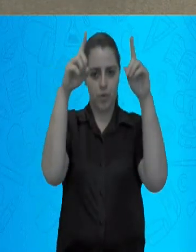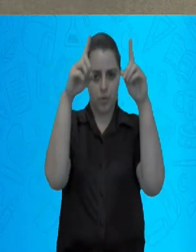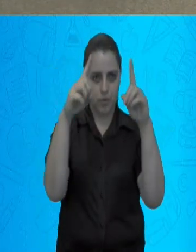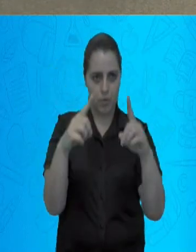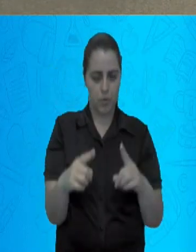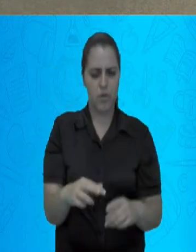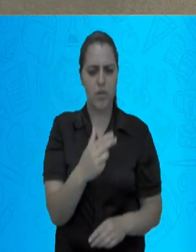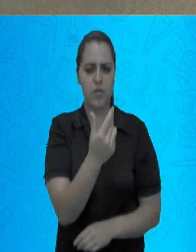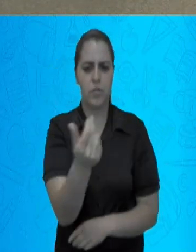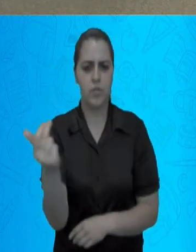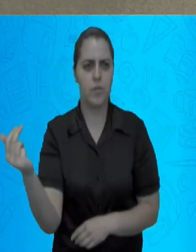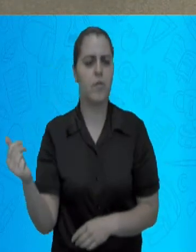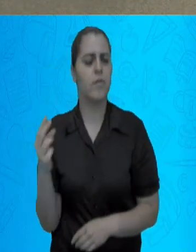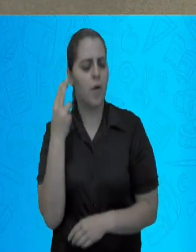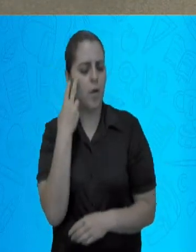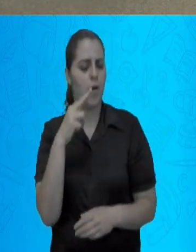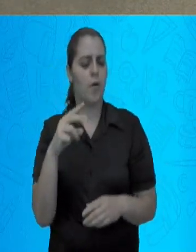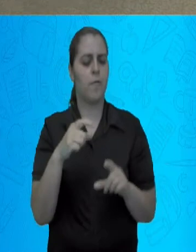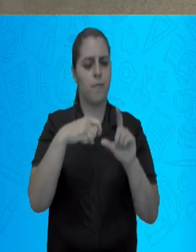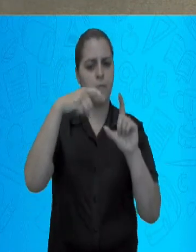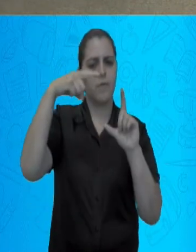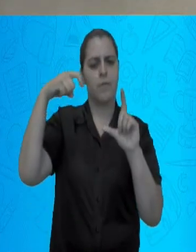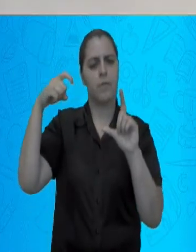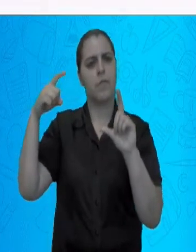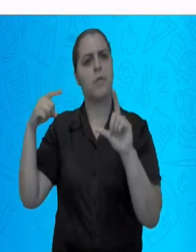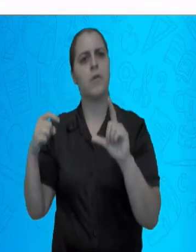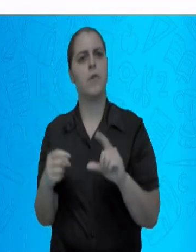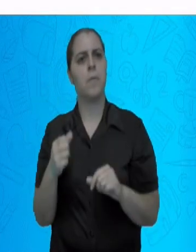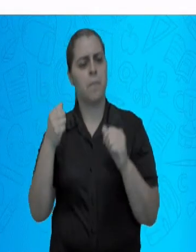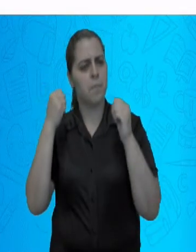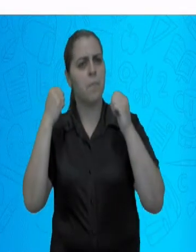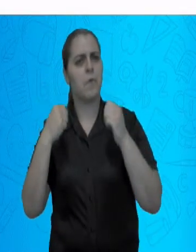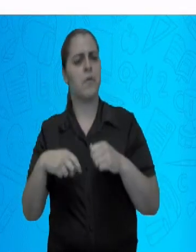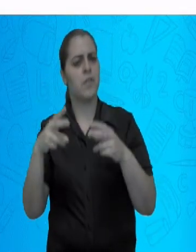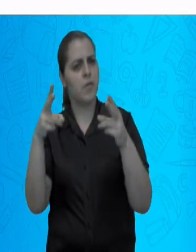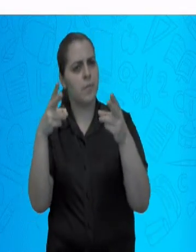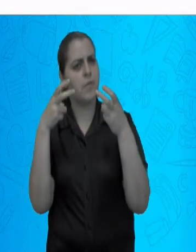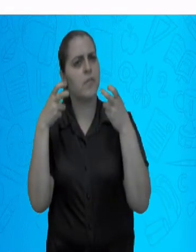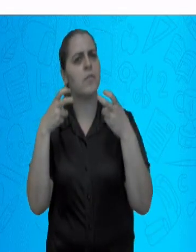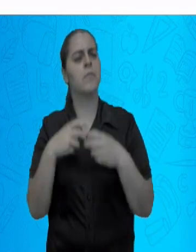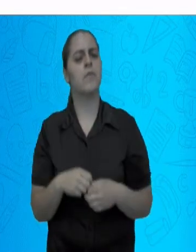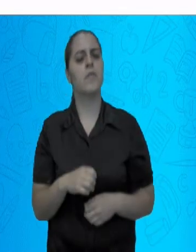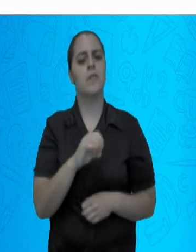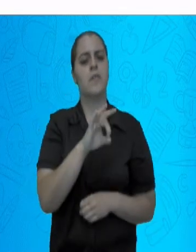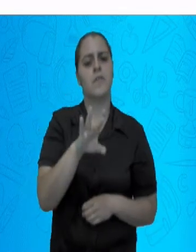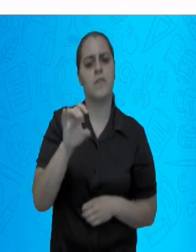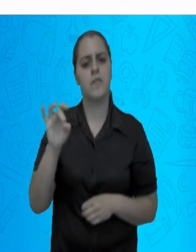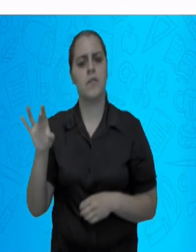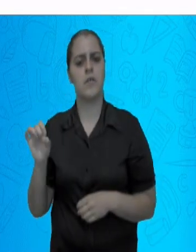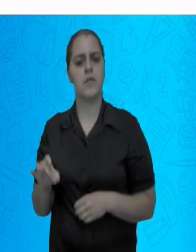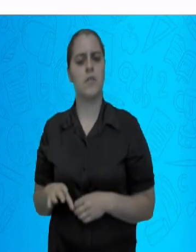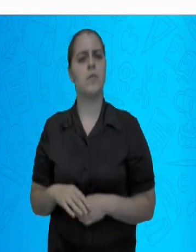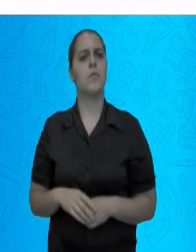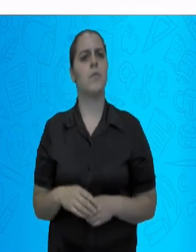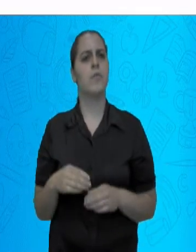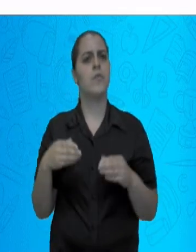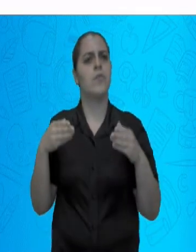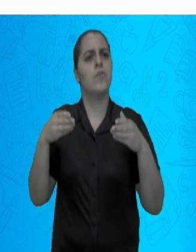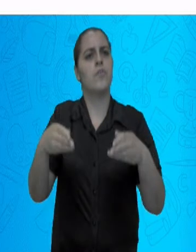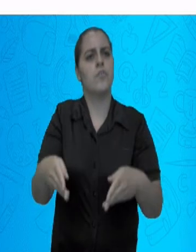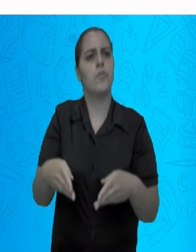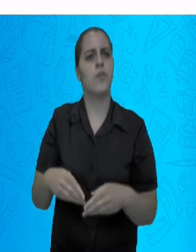pontuação? Vamos olhar no gráfico. Podemos perceber que cada um está chegando em